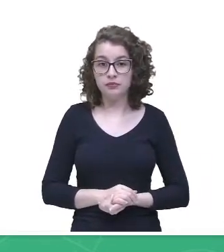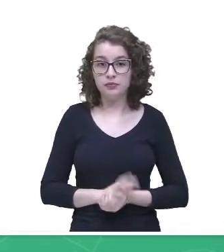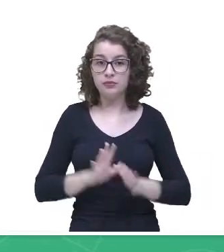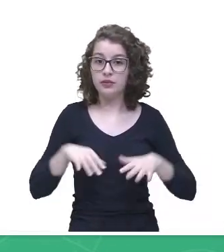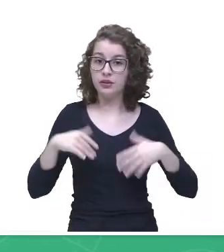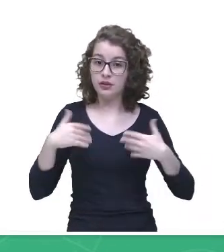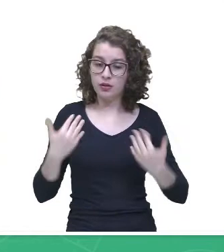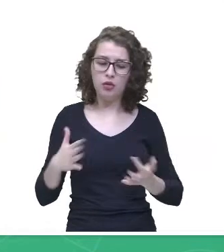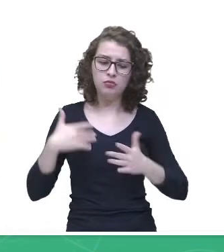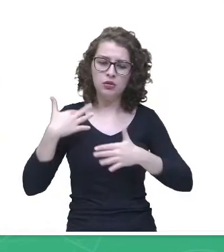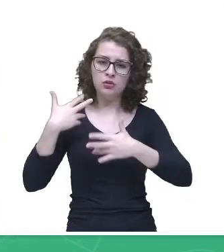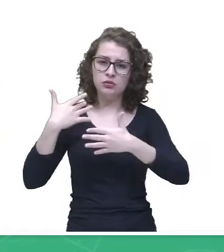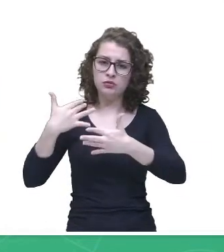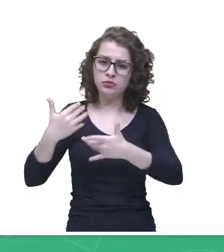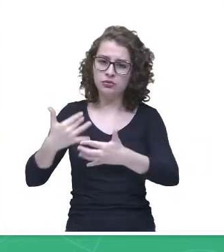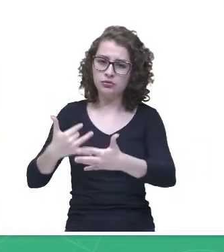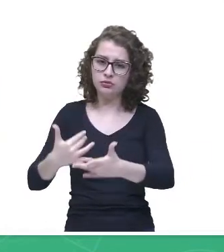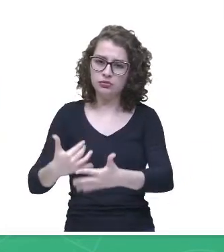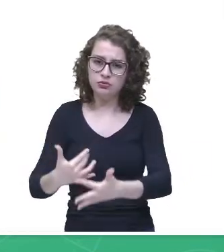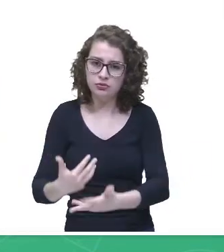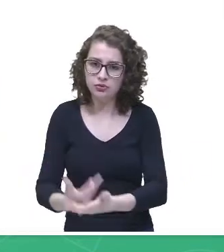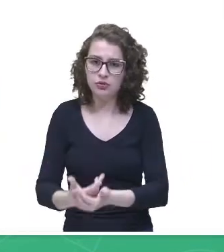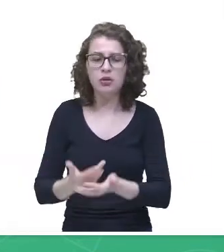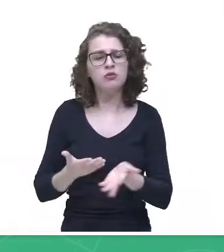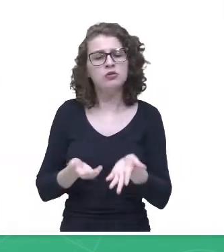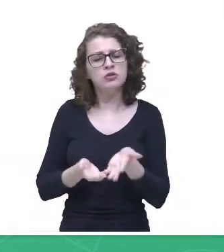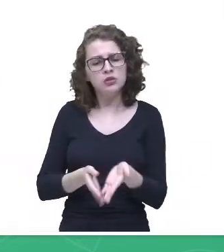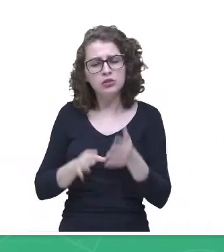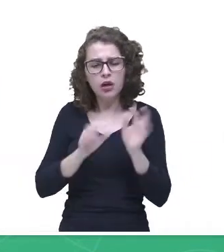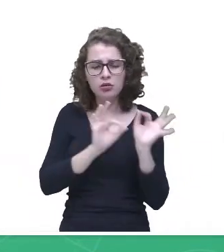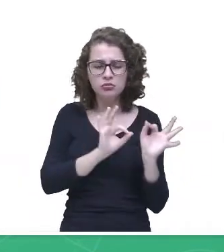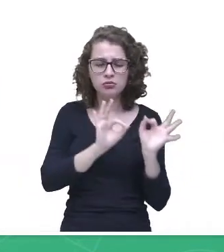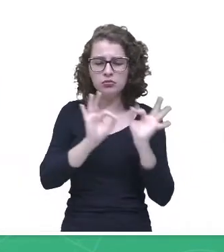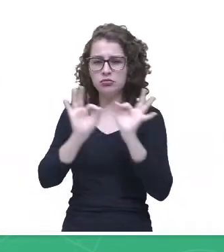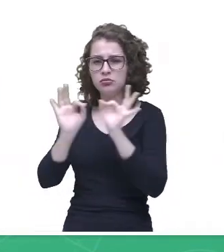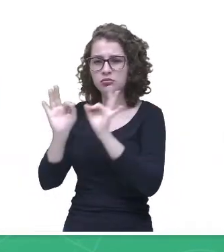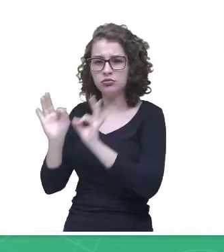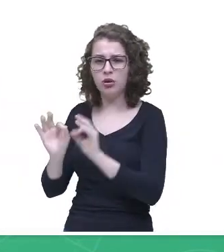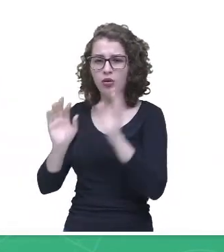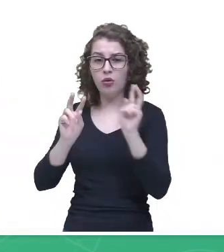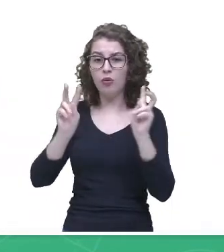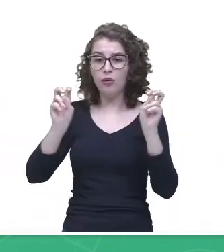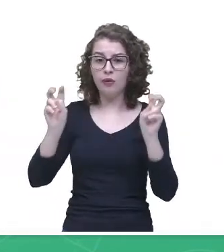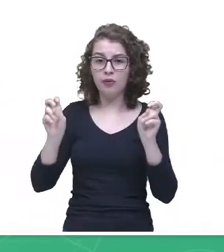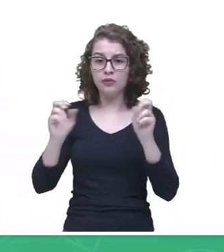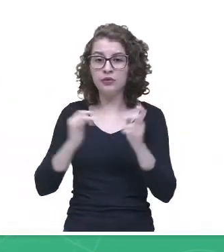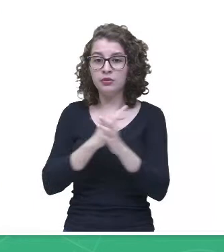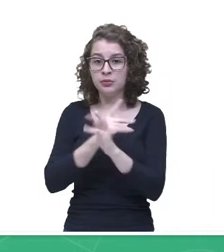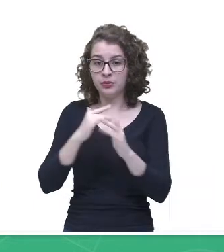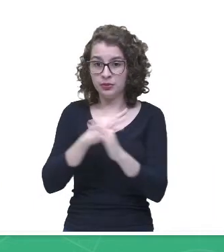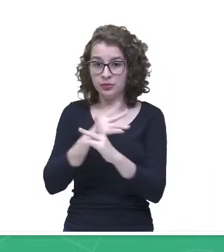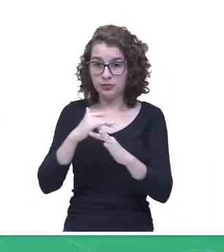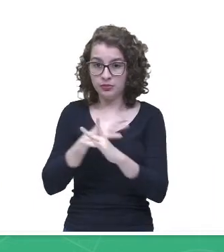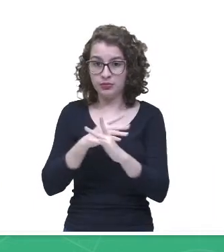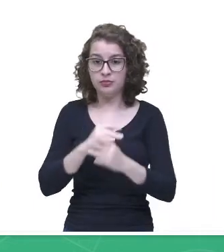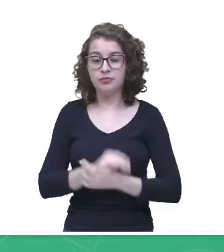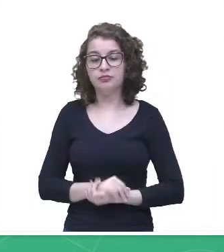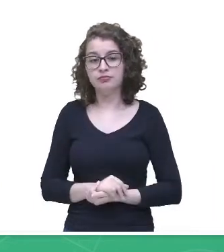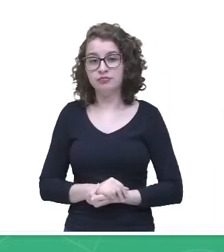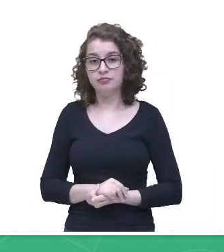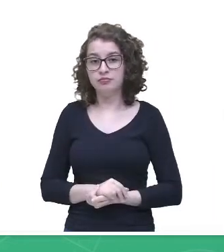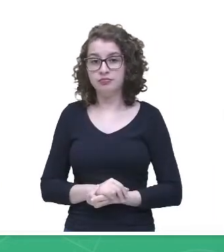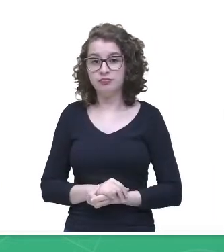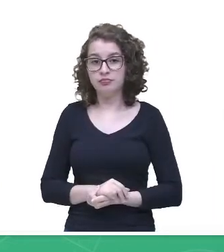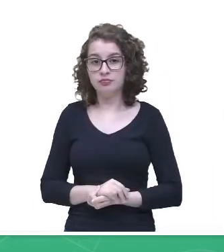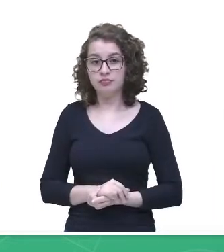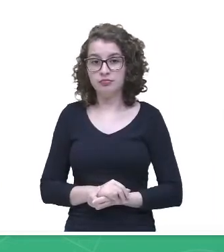durante o decorrer do aula em casa, vocês já estão acompanhando questões ali sobre urbanização, Então, hoje a gente